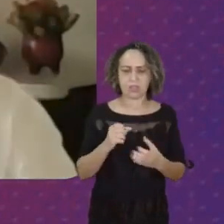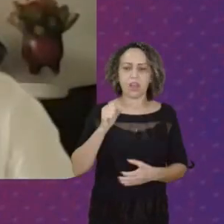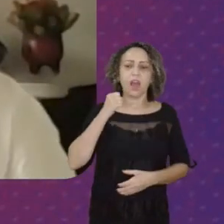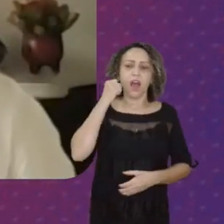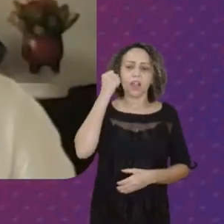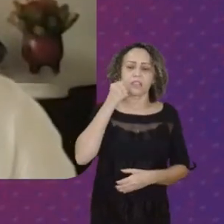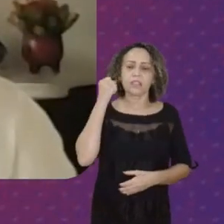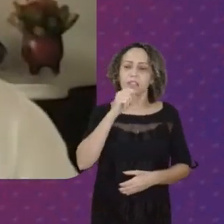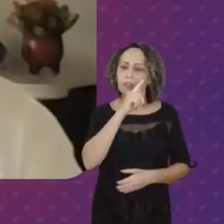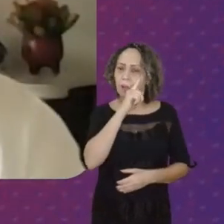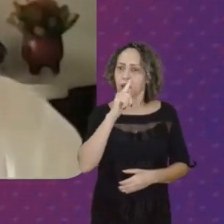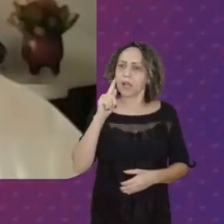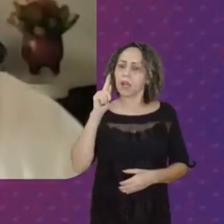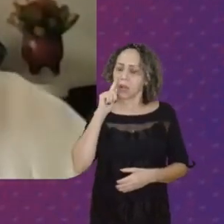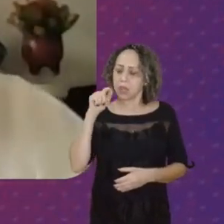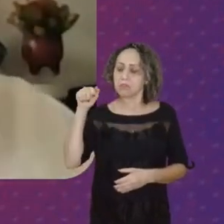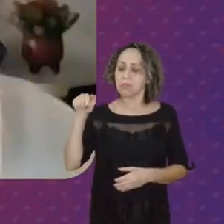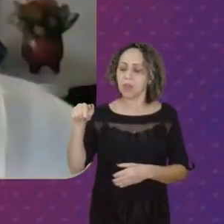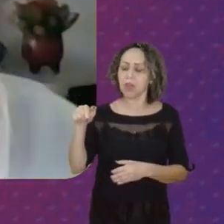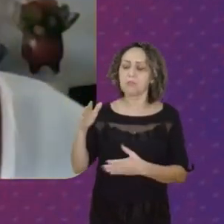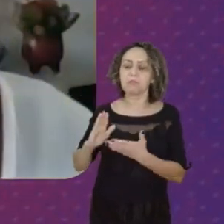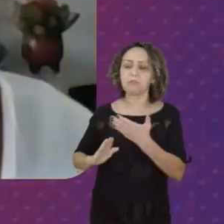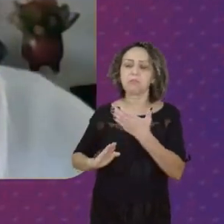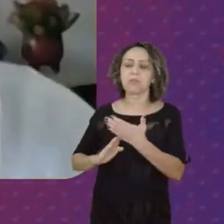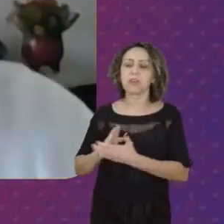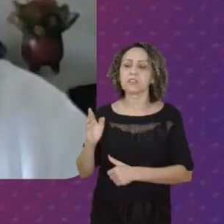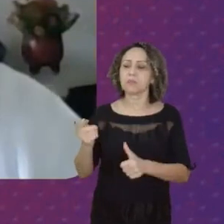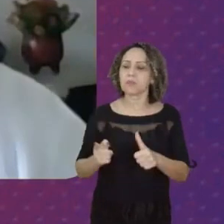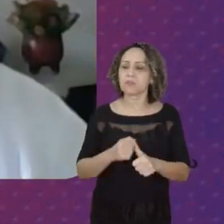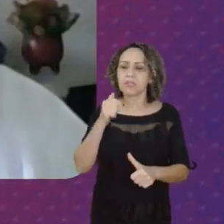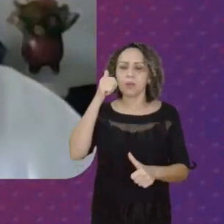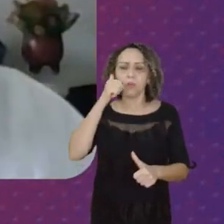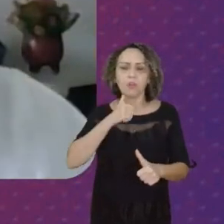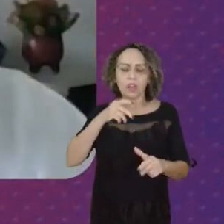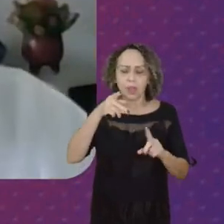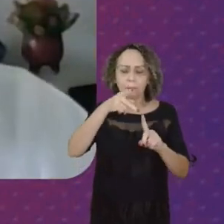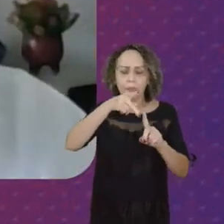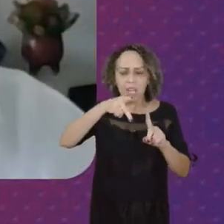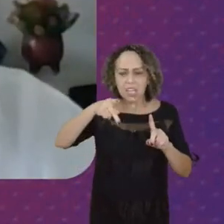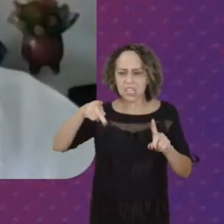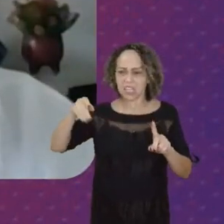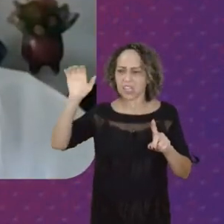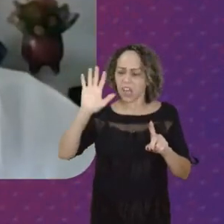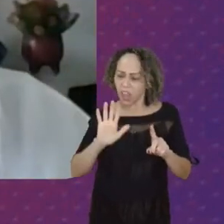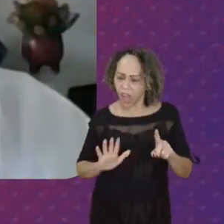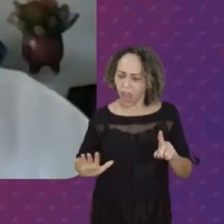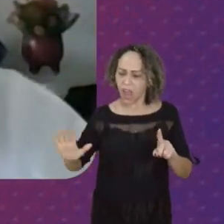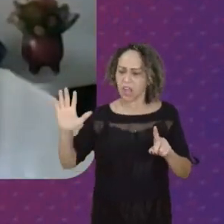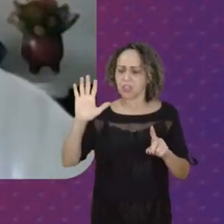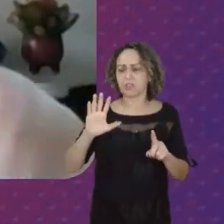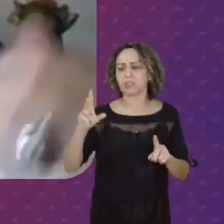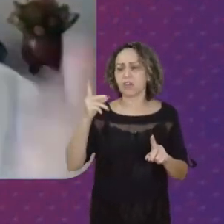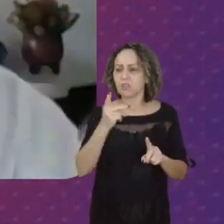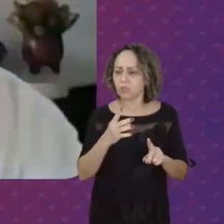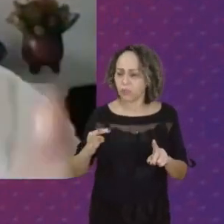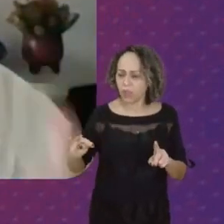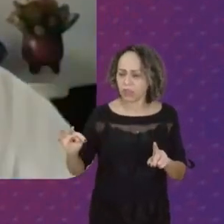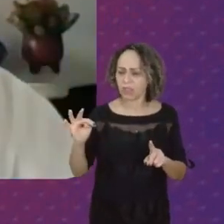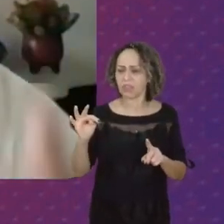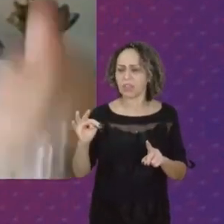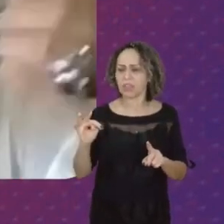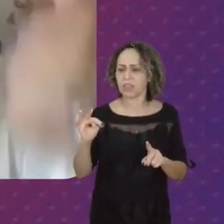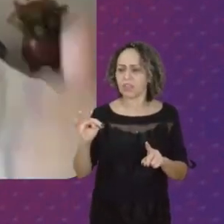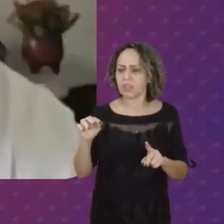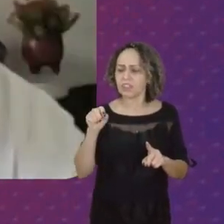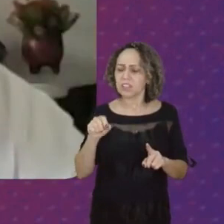então, eleita a primeira mulher presidenta nacional do Partido dos Trabalhadores, como um